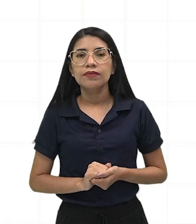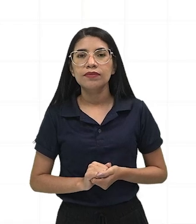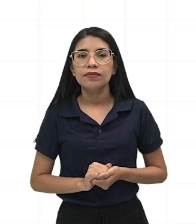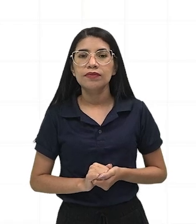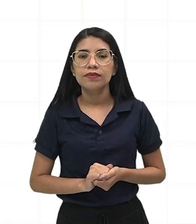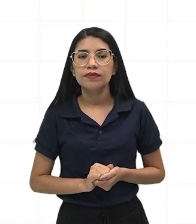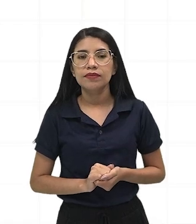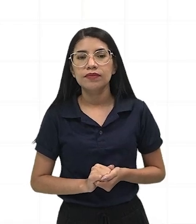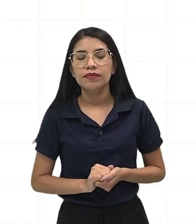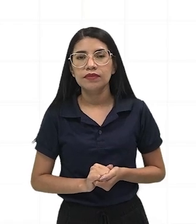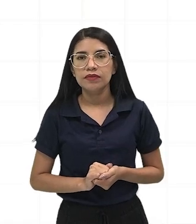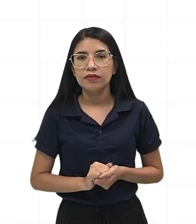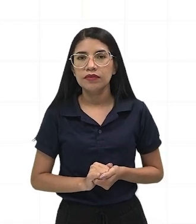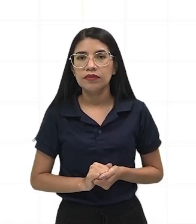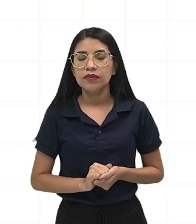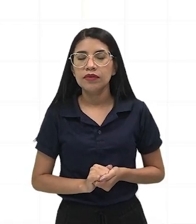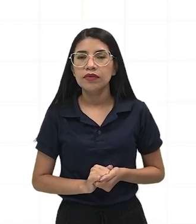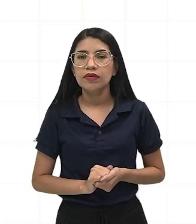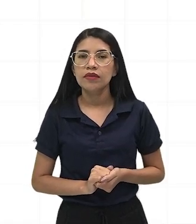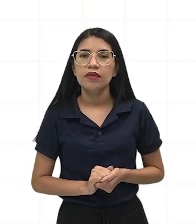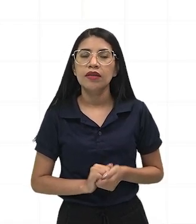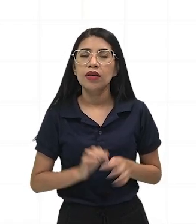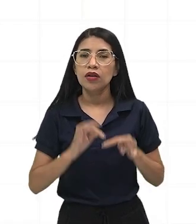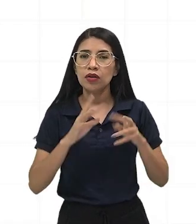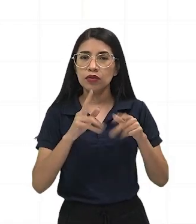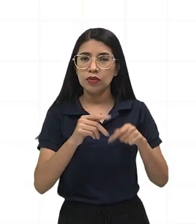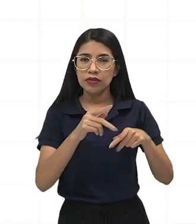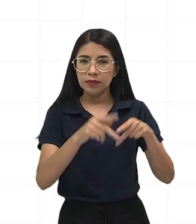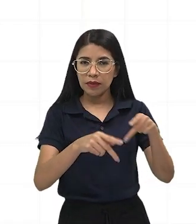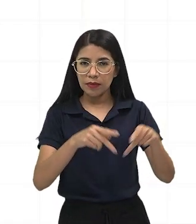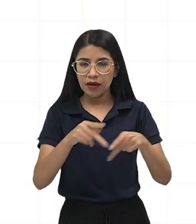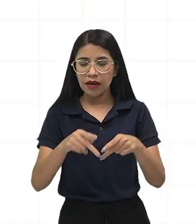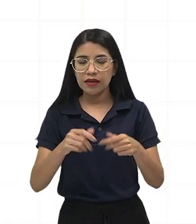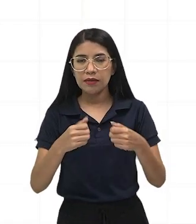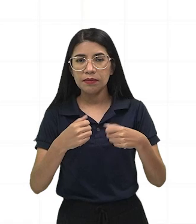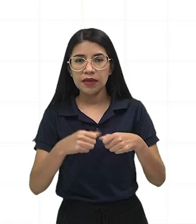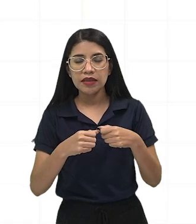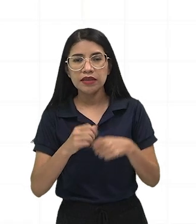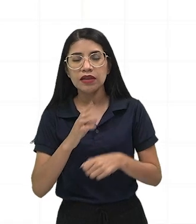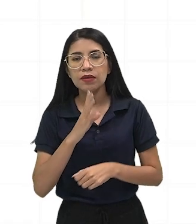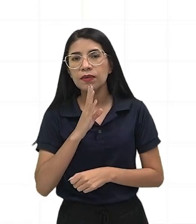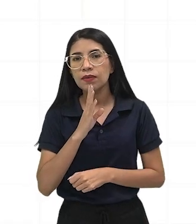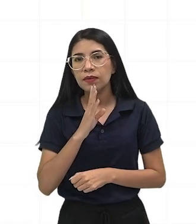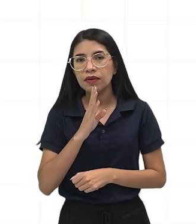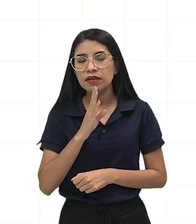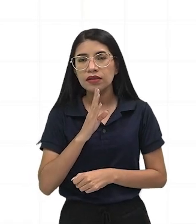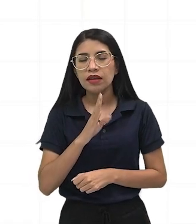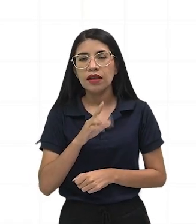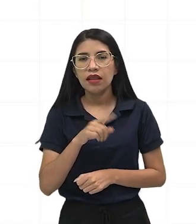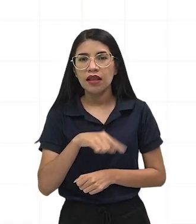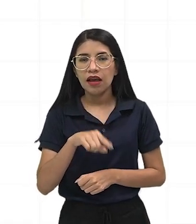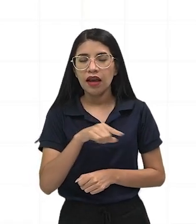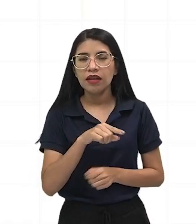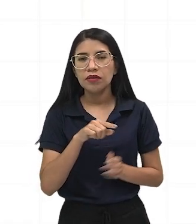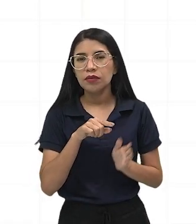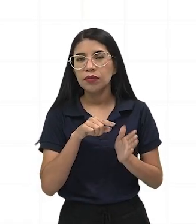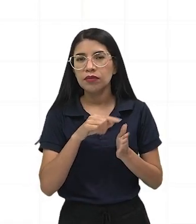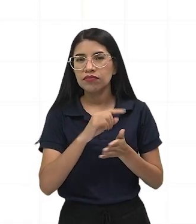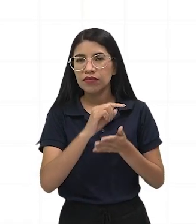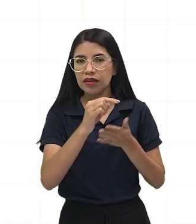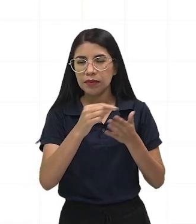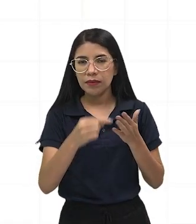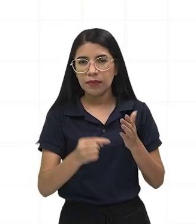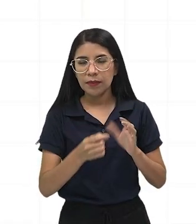de todos os elementos de que se pretende conhecer alguma